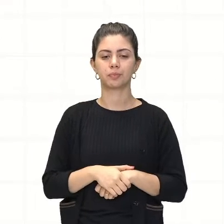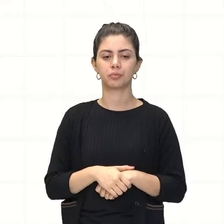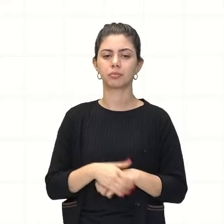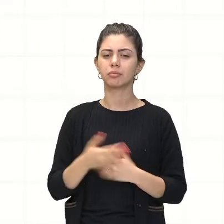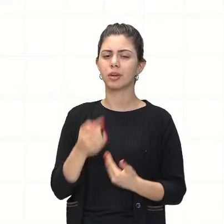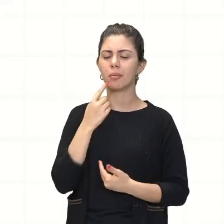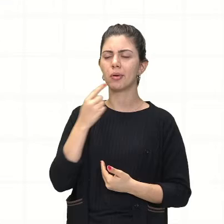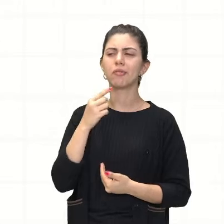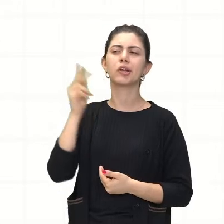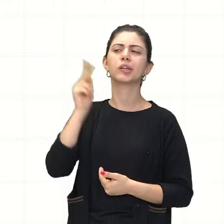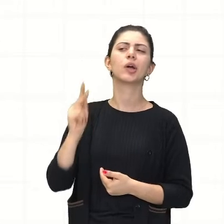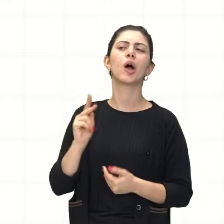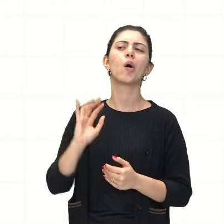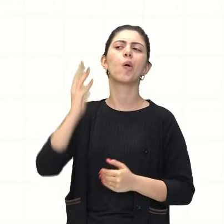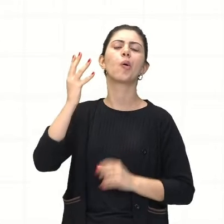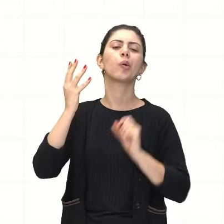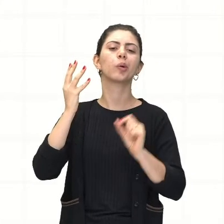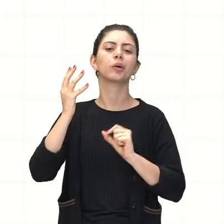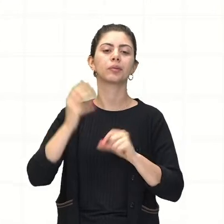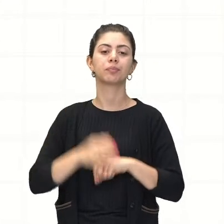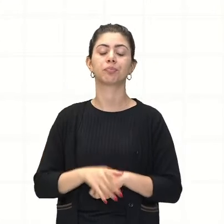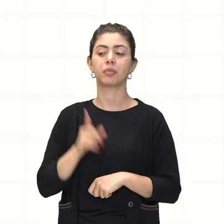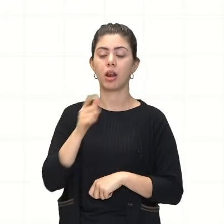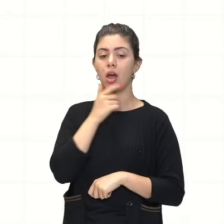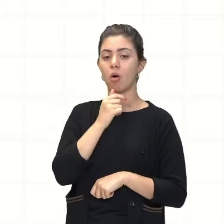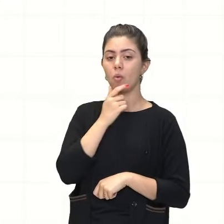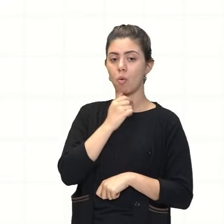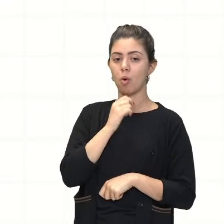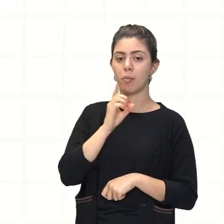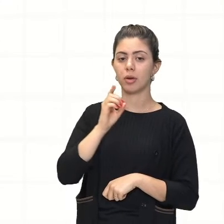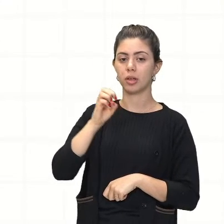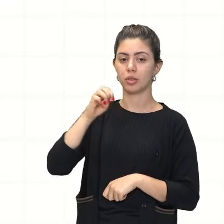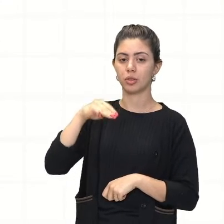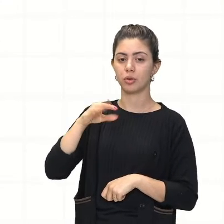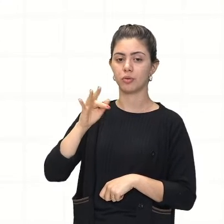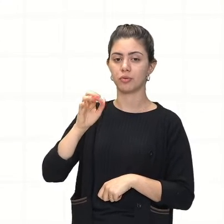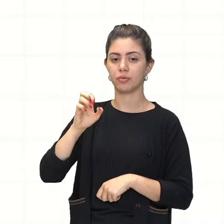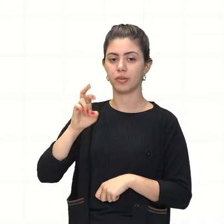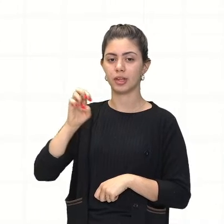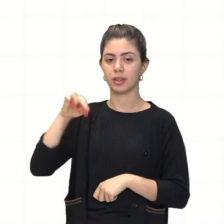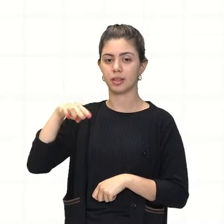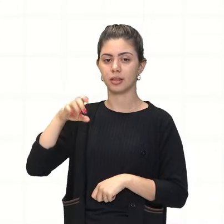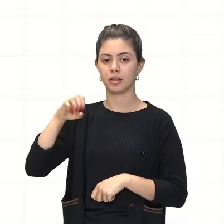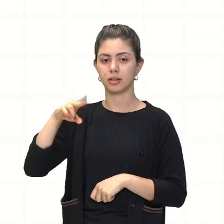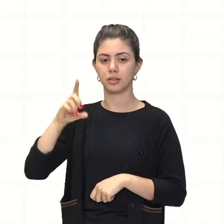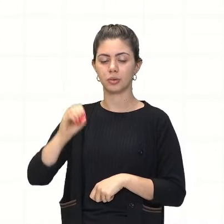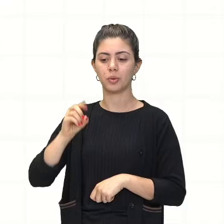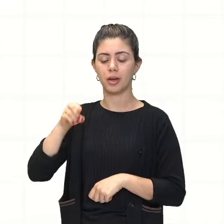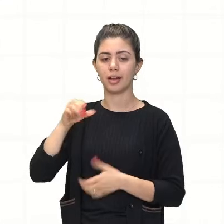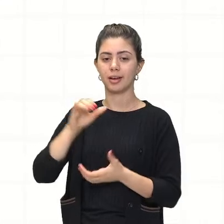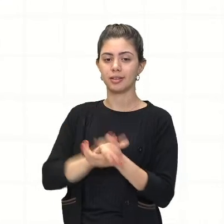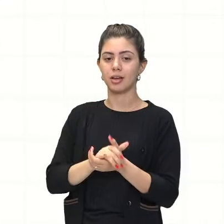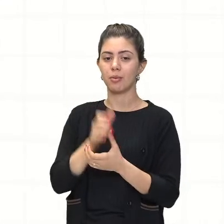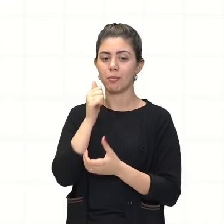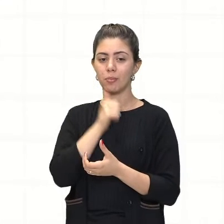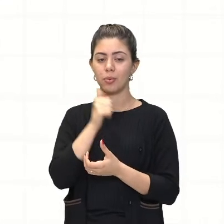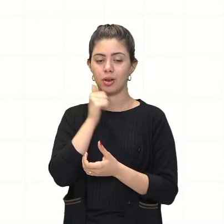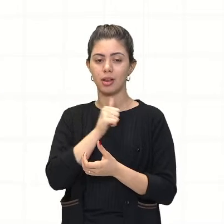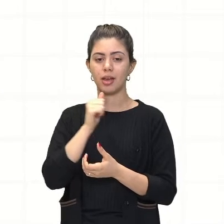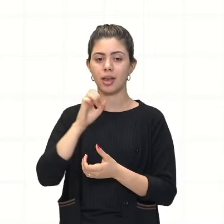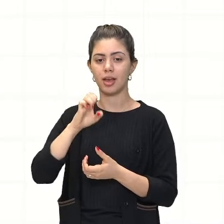história. O que aconteceu? Dom Fernando I, ele era casado com Dona Leonor Teles, que